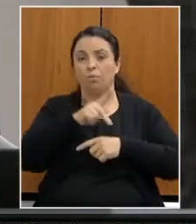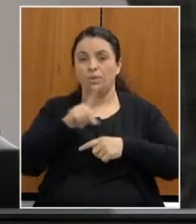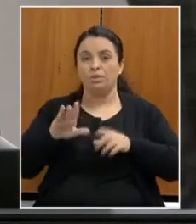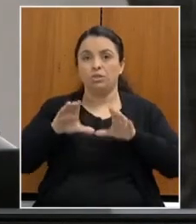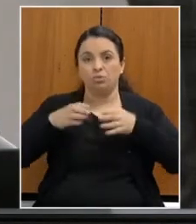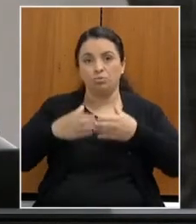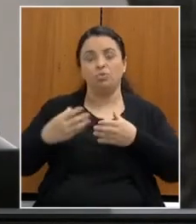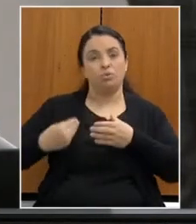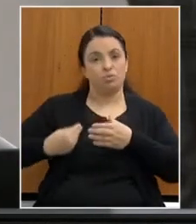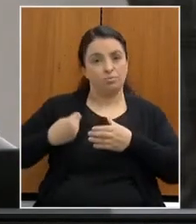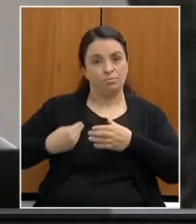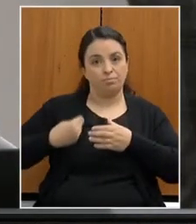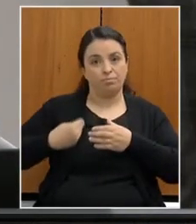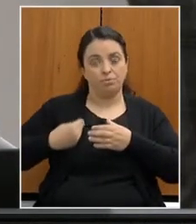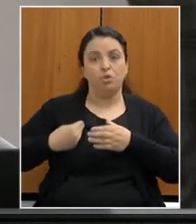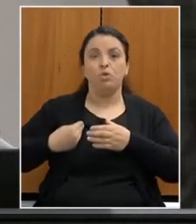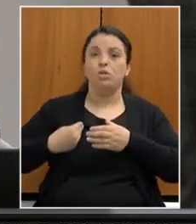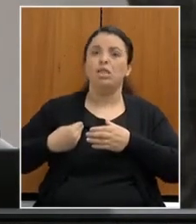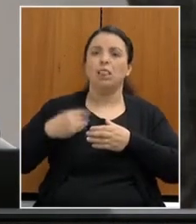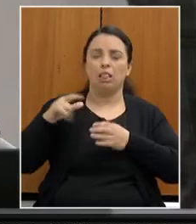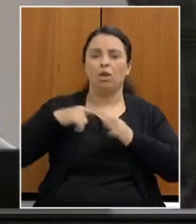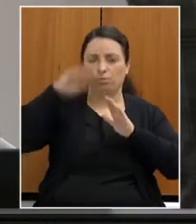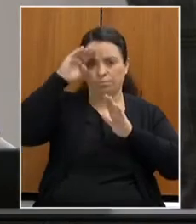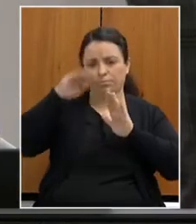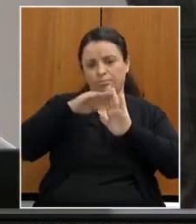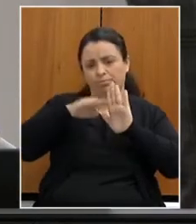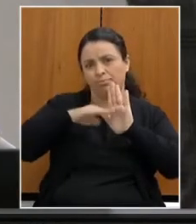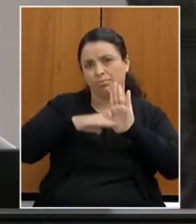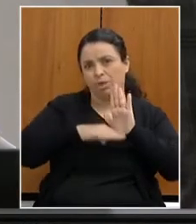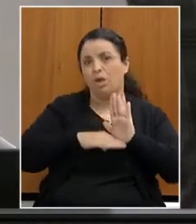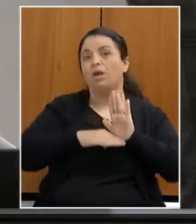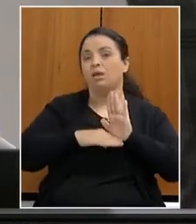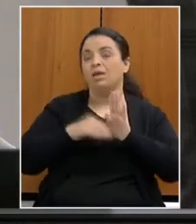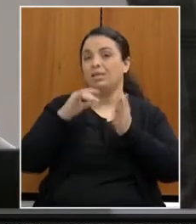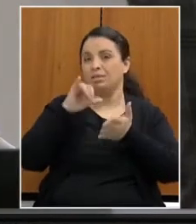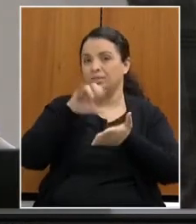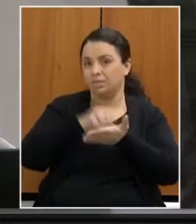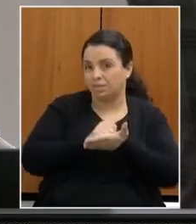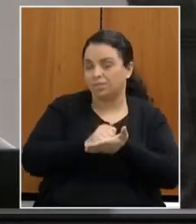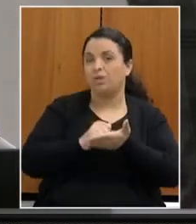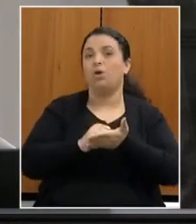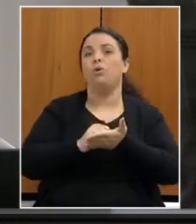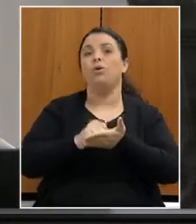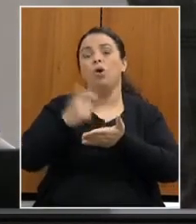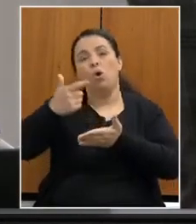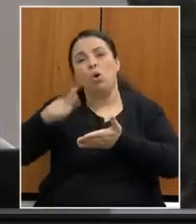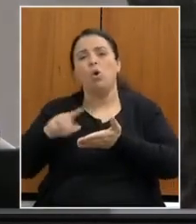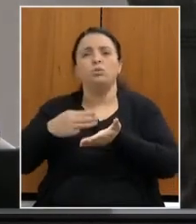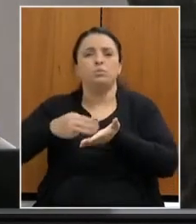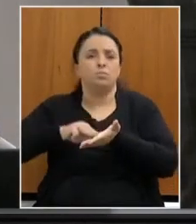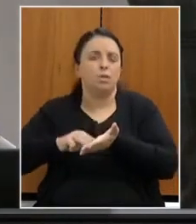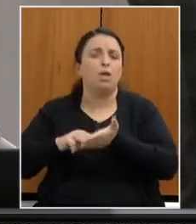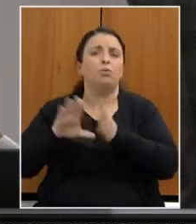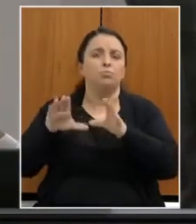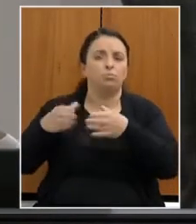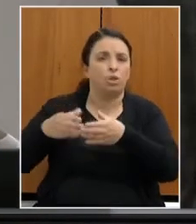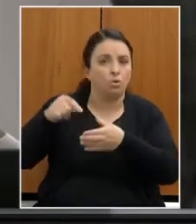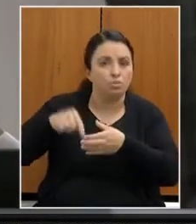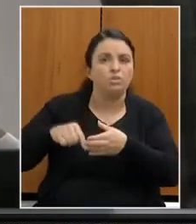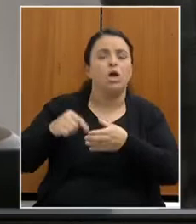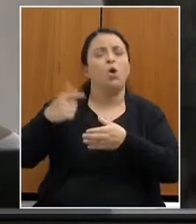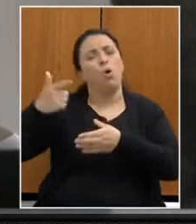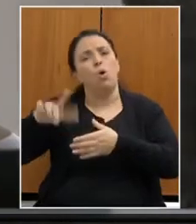participantes por ordem de inscrição, membros das comissões participantes por ordem de inscrição, líderes por ordem de